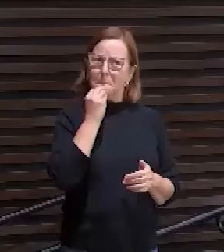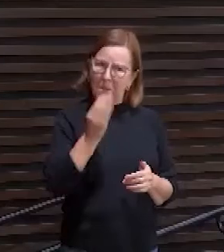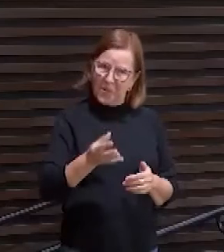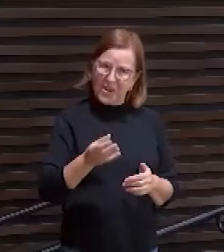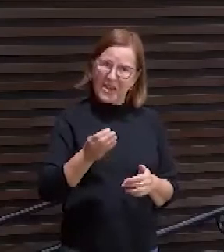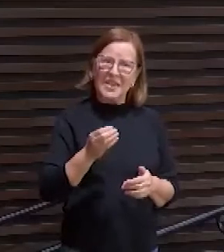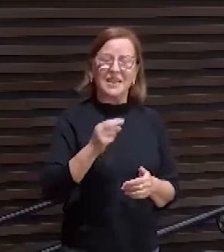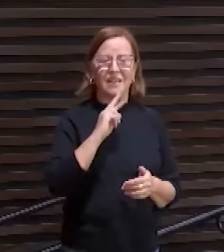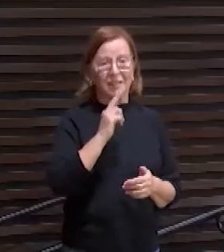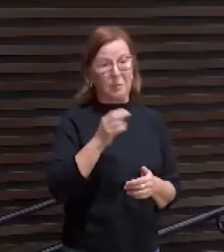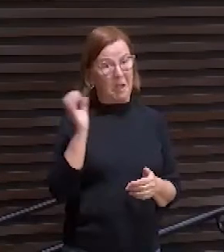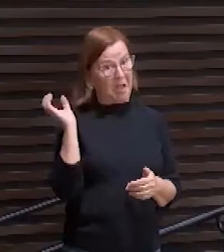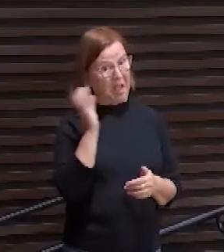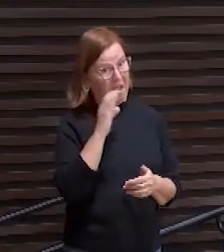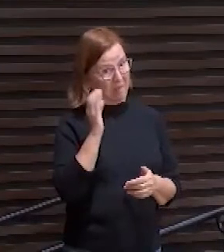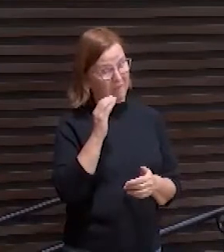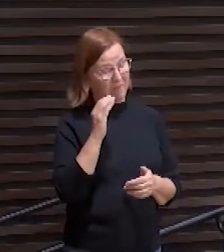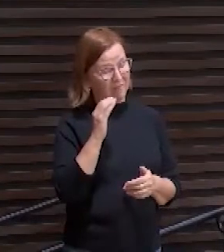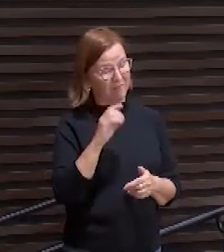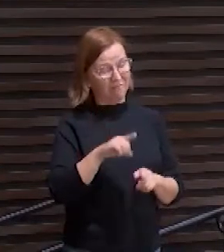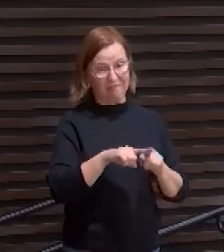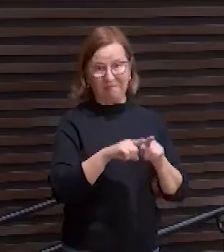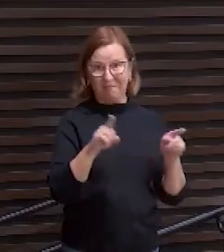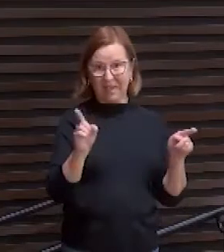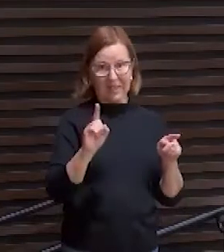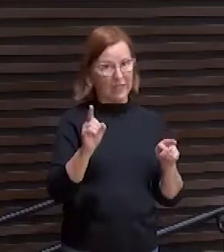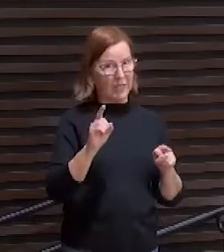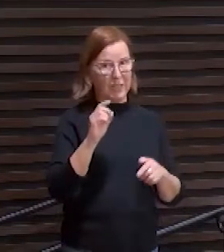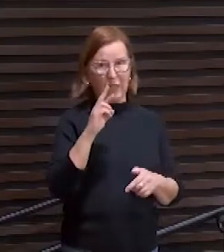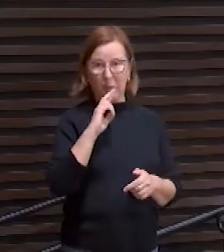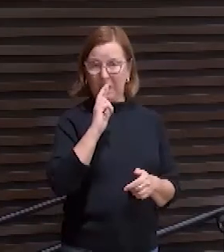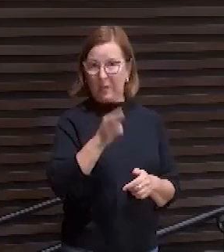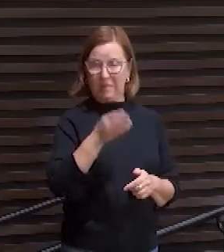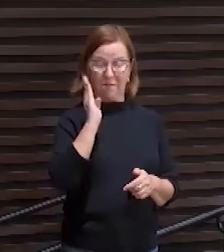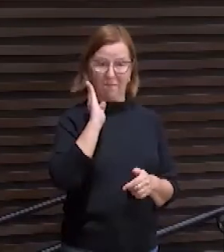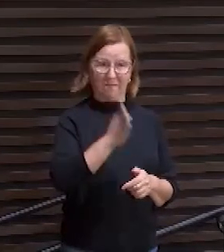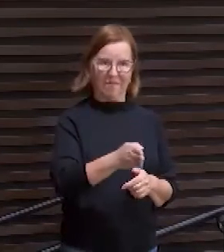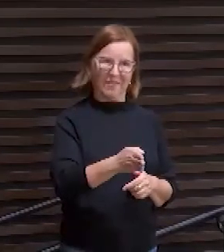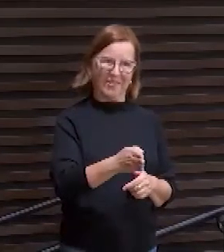ali, com o jovem rico, mas ele não responde diretamente.